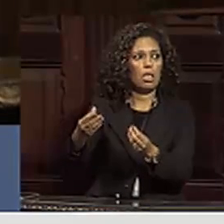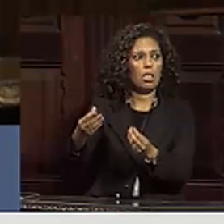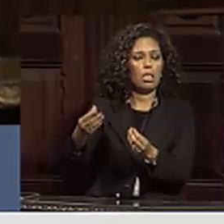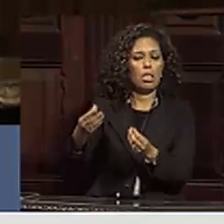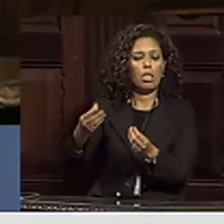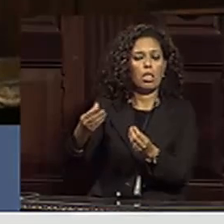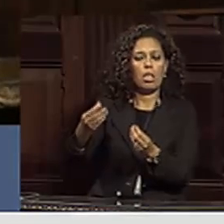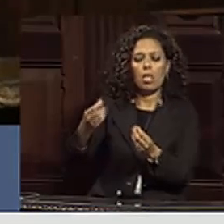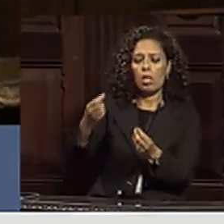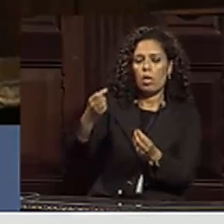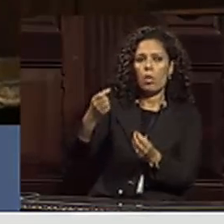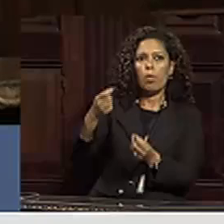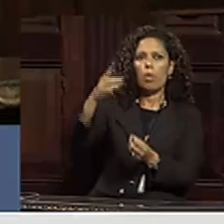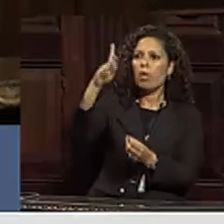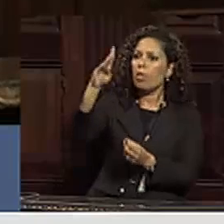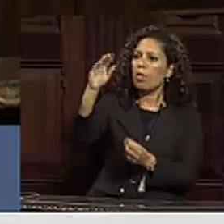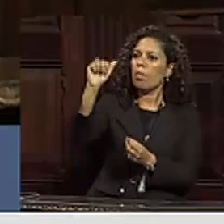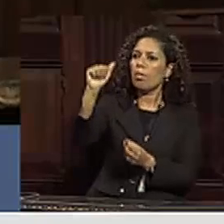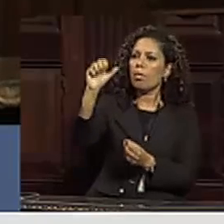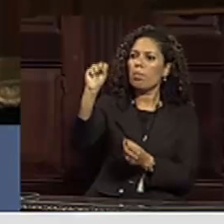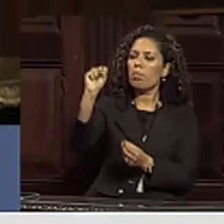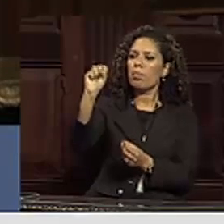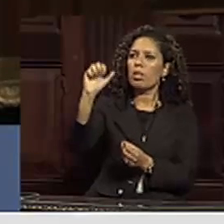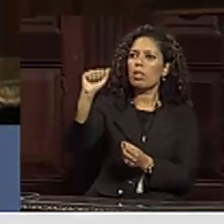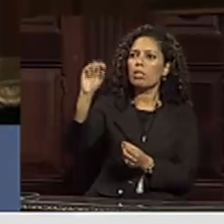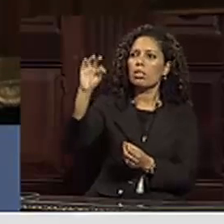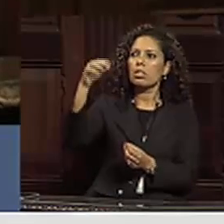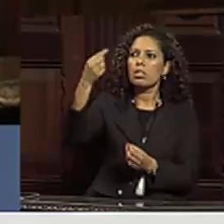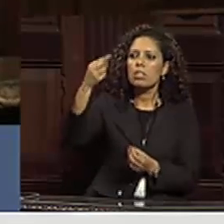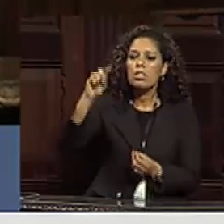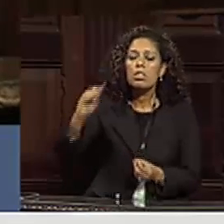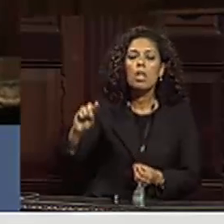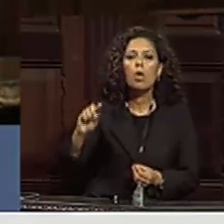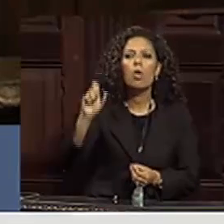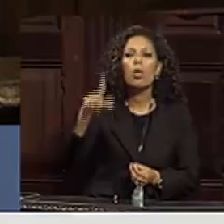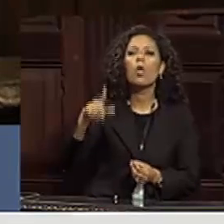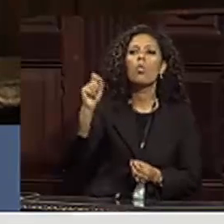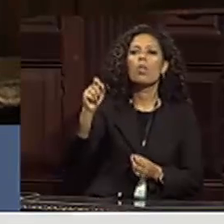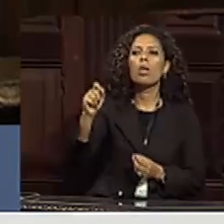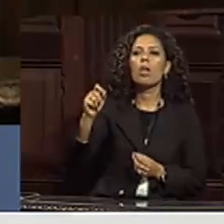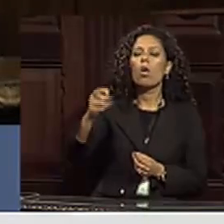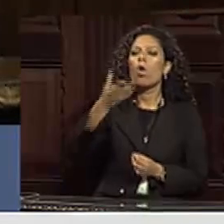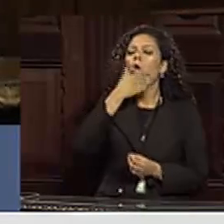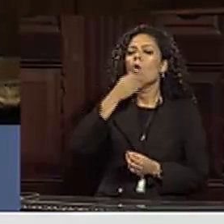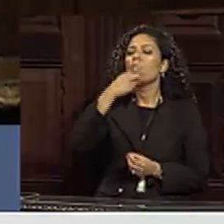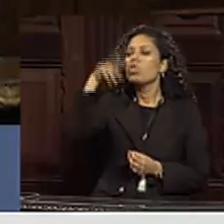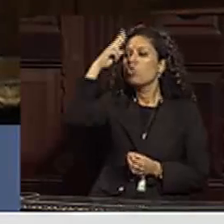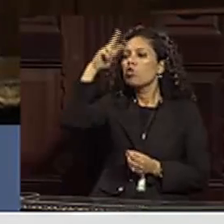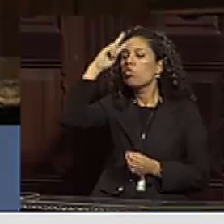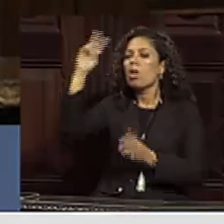Moisés, que com esse cacetete vai defender a sociedade ou vai abrir o Mar Vermelho.